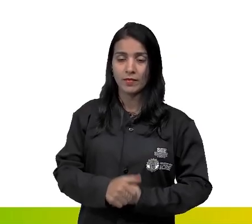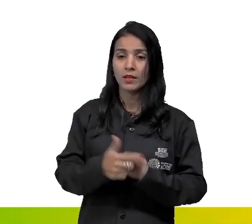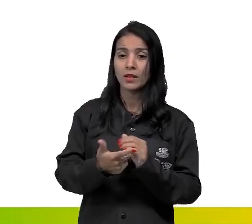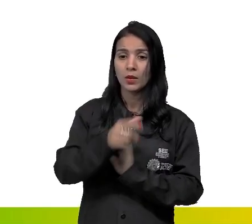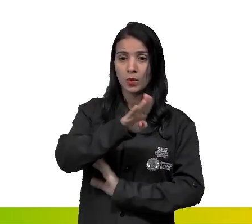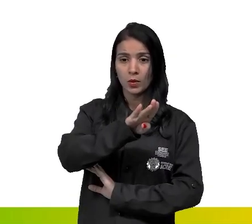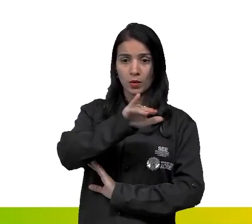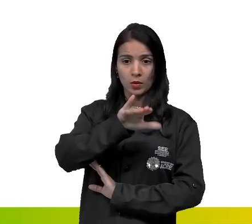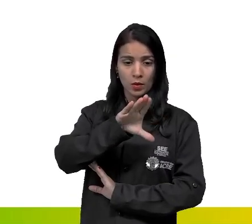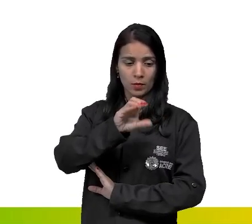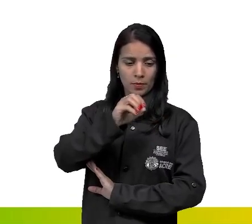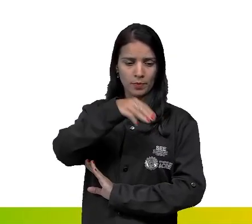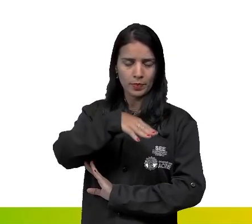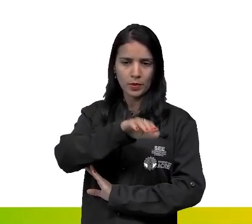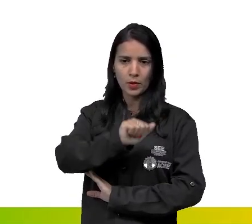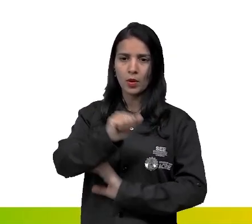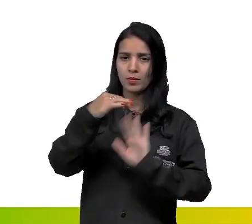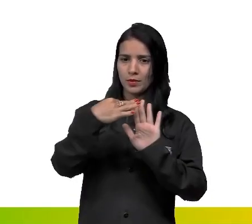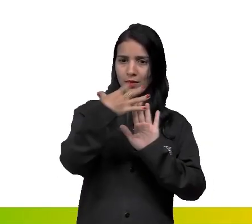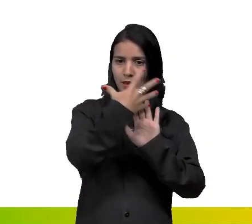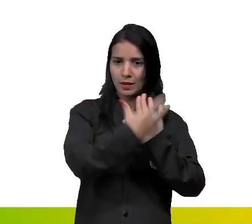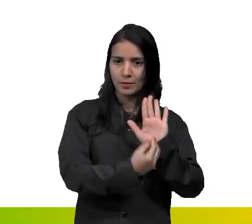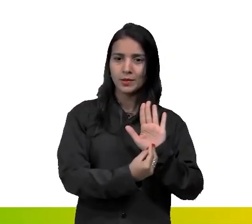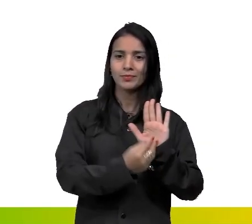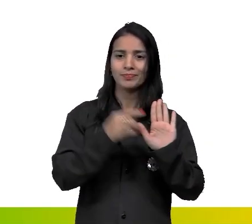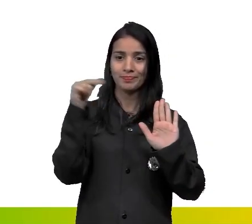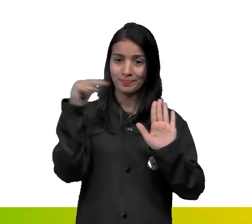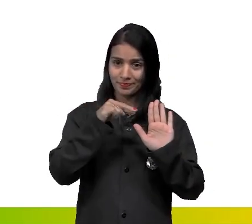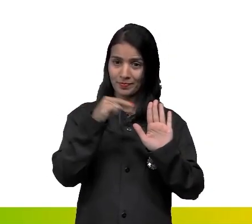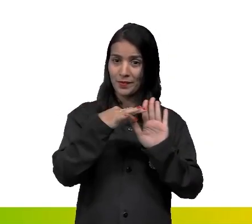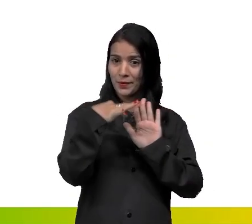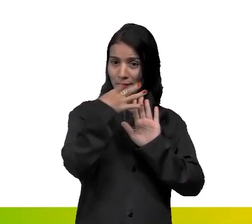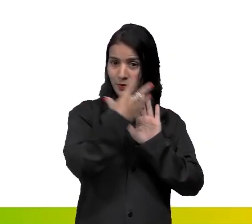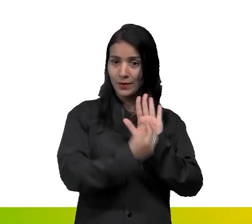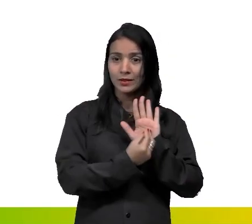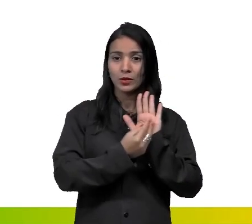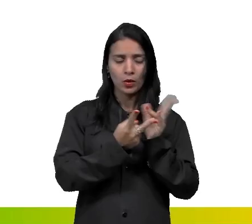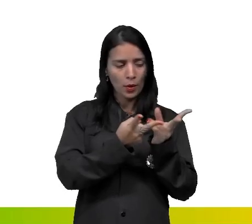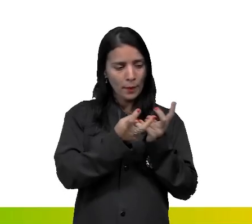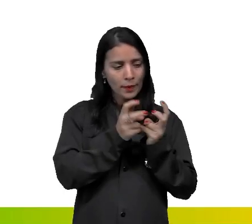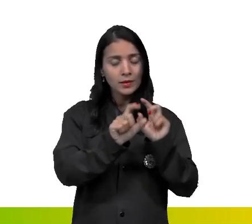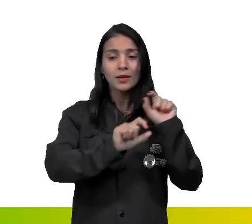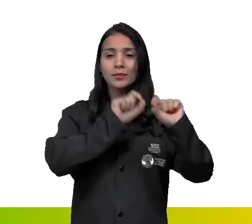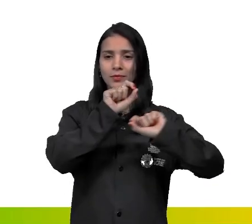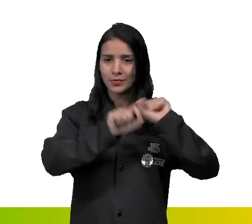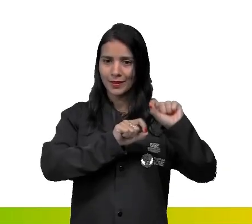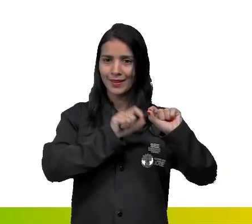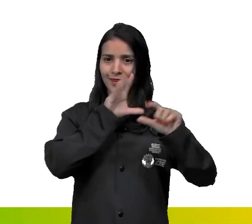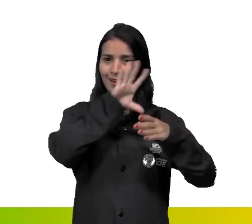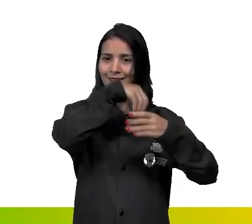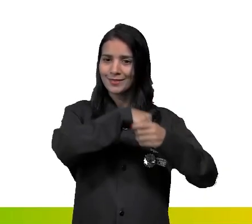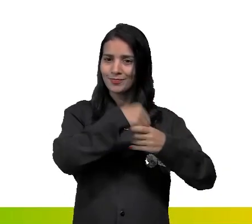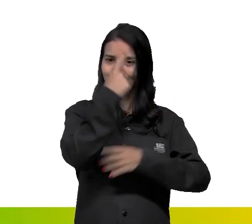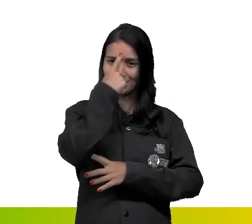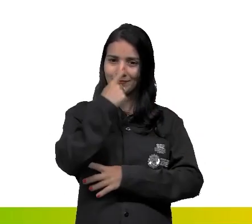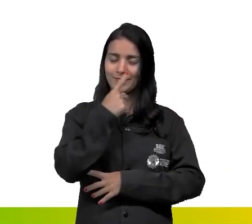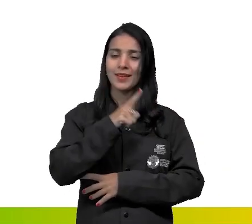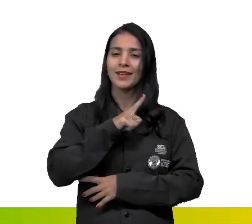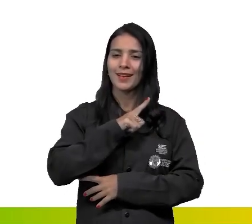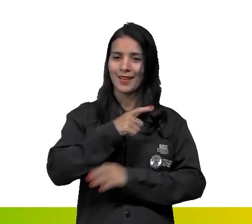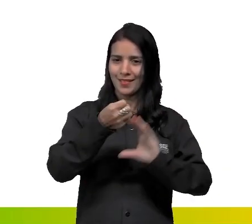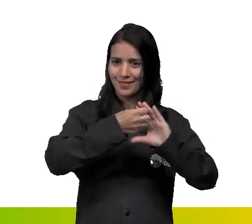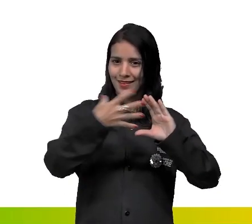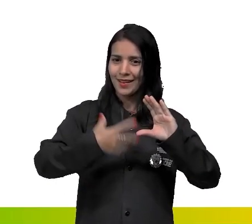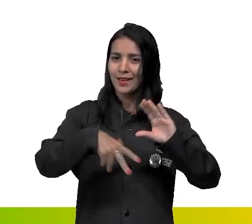bioma amazônico, esse daqui é o bioma amazônico, a gente já consegue observar dentro dessa imagem algumas características bem